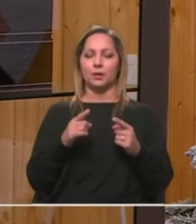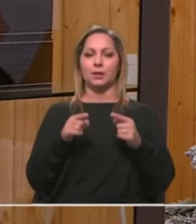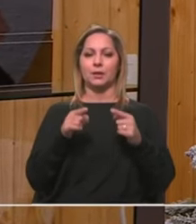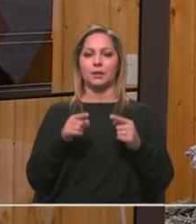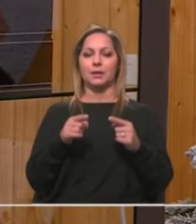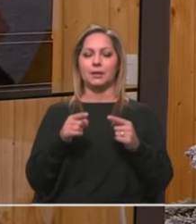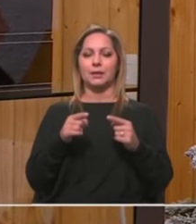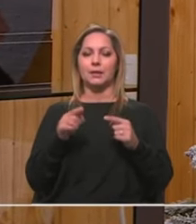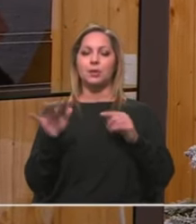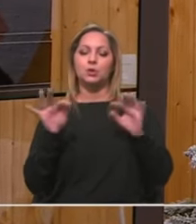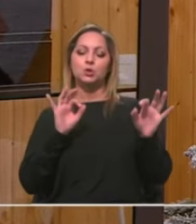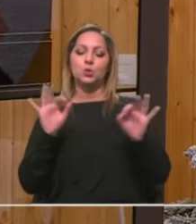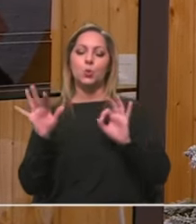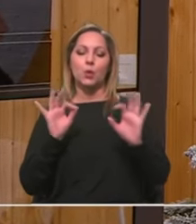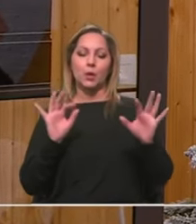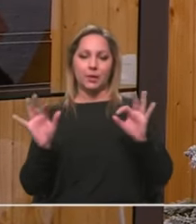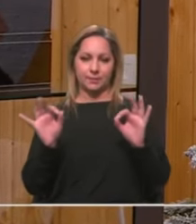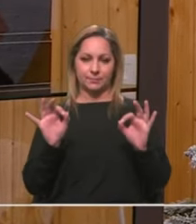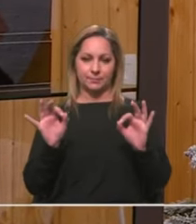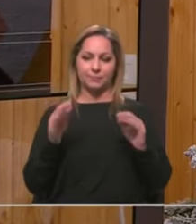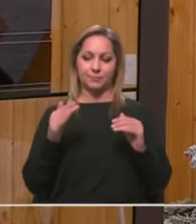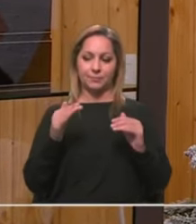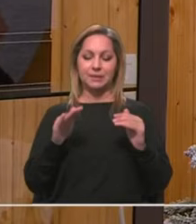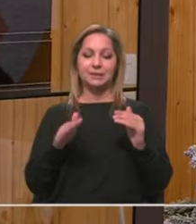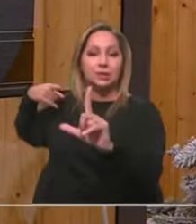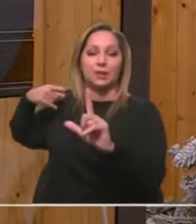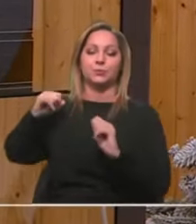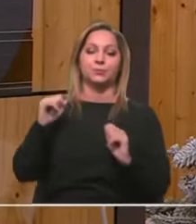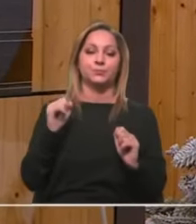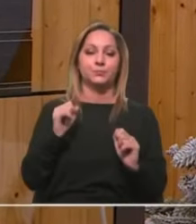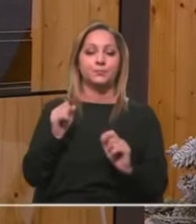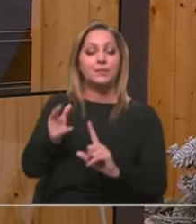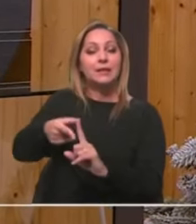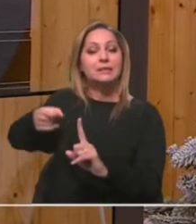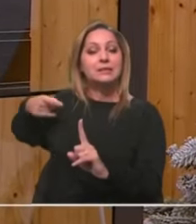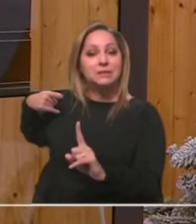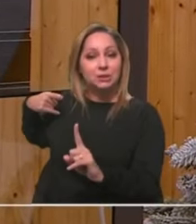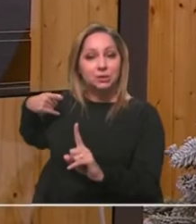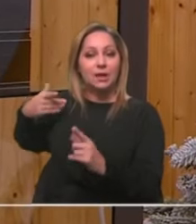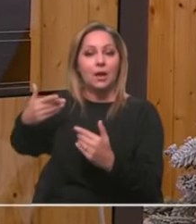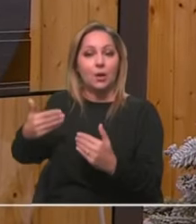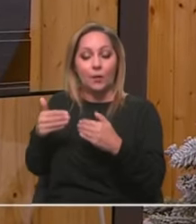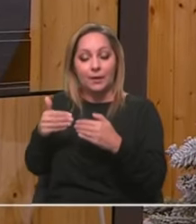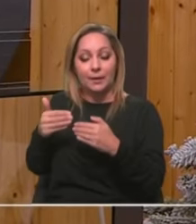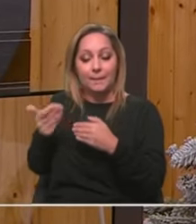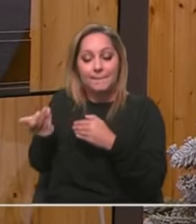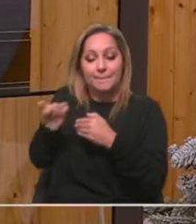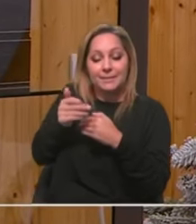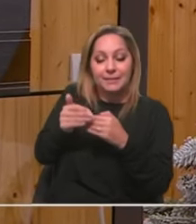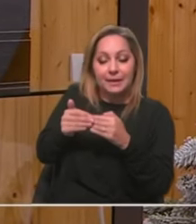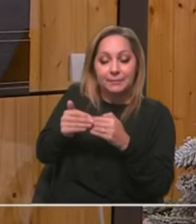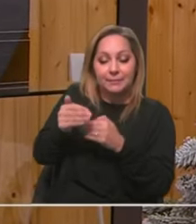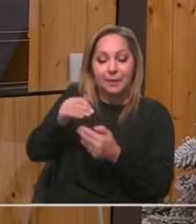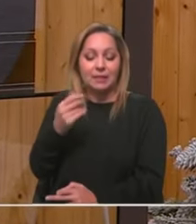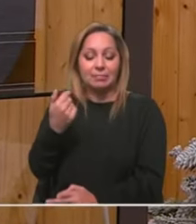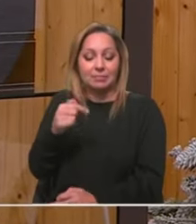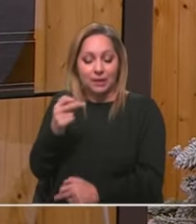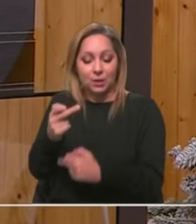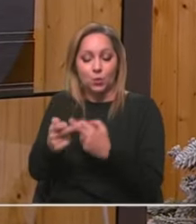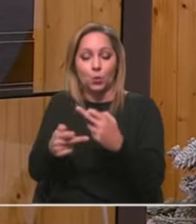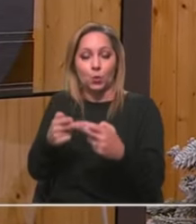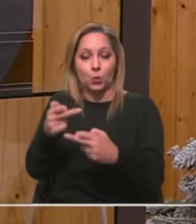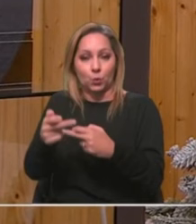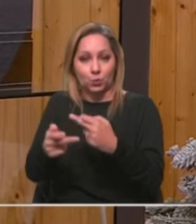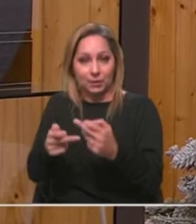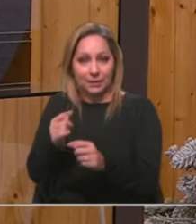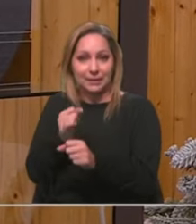aqui uma triagem, se bem que haverá aqui uma instabilidade na parte da relação. Sagitário está a passar aqui por Urano, planeta das mudanças, na casa 6. São